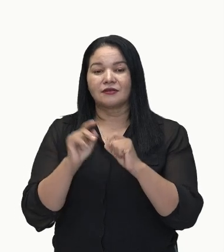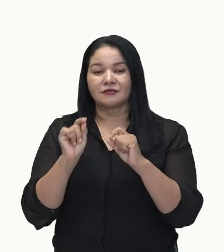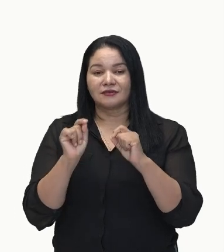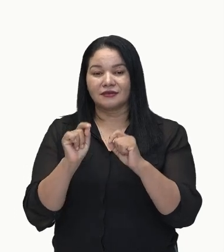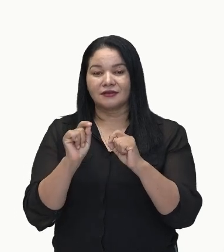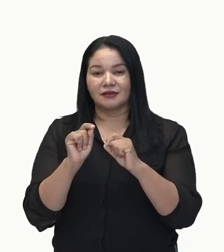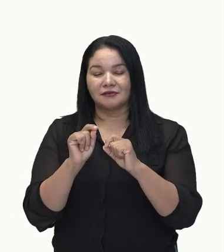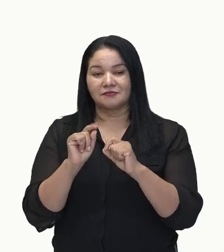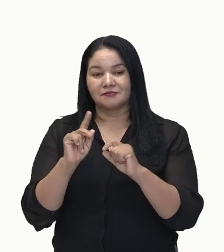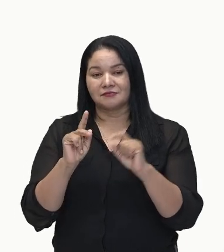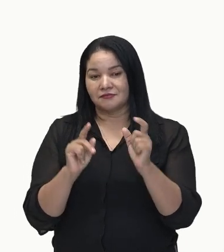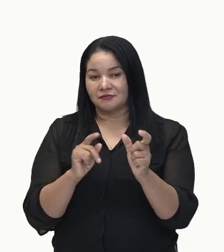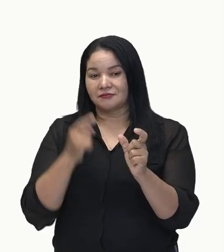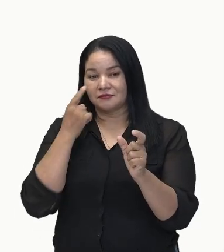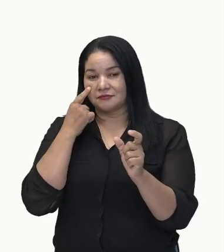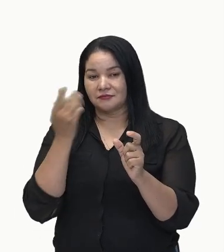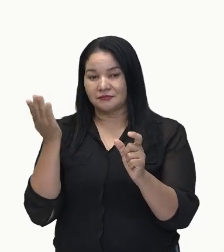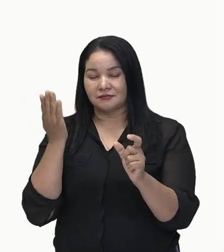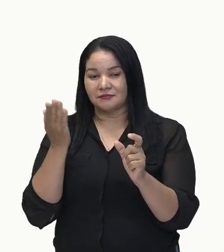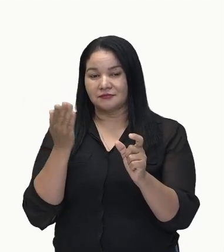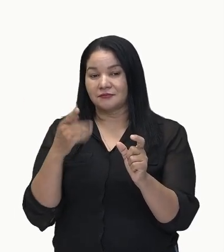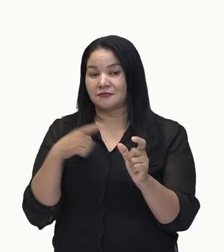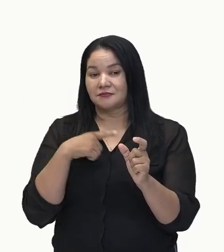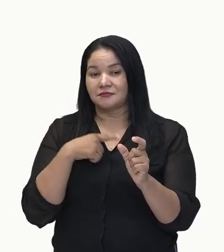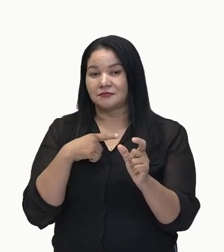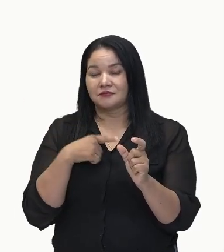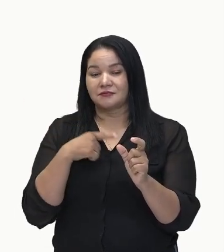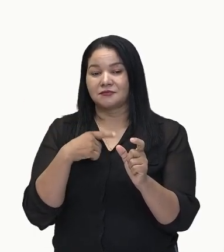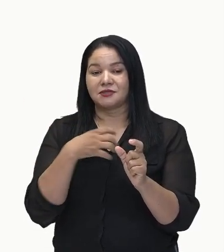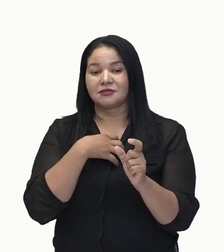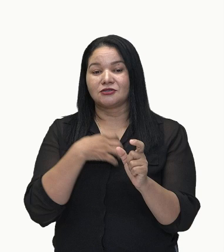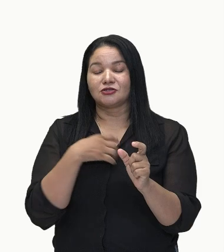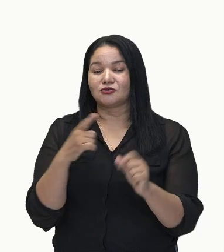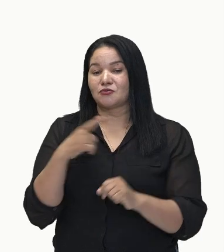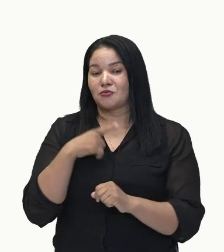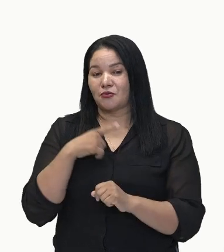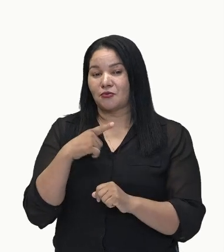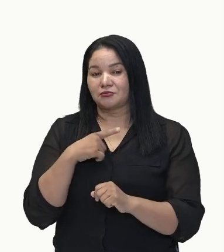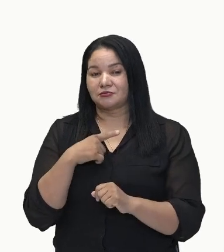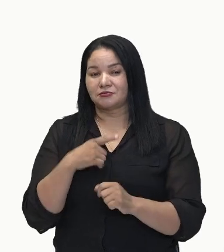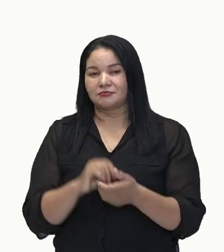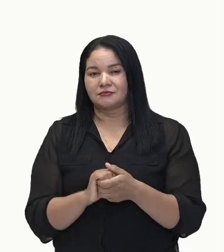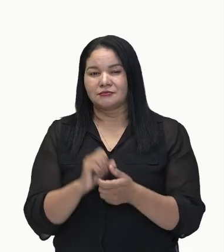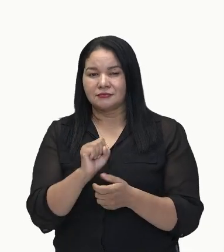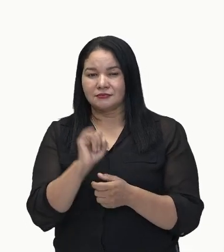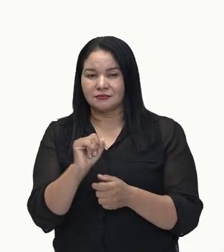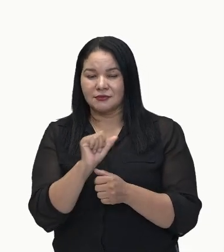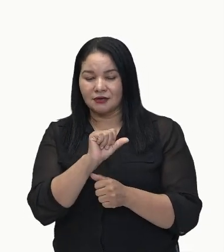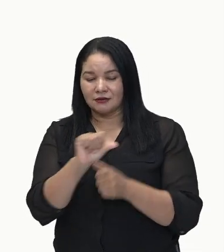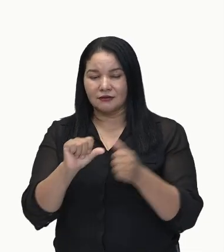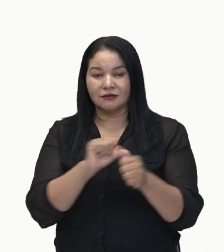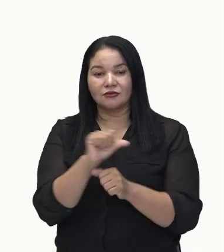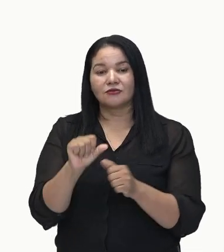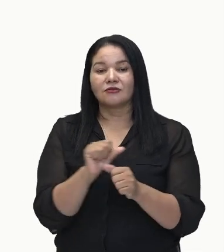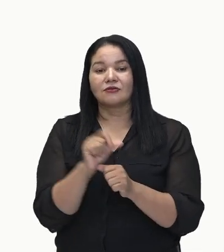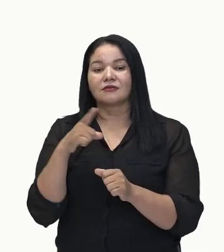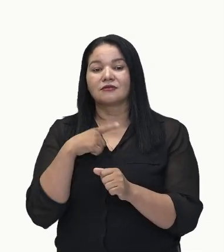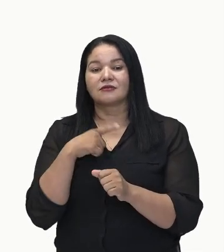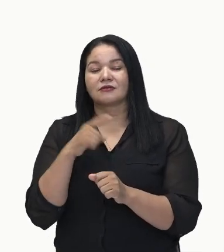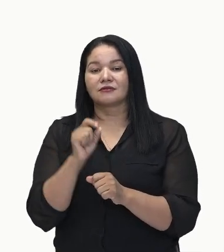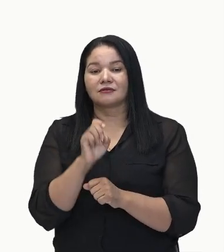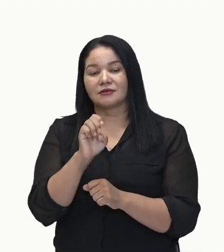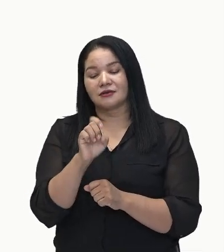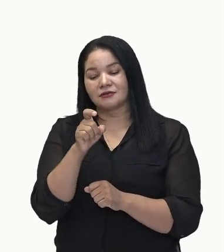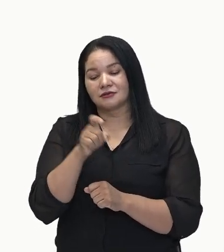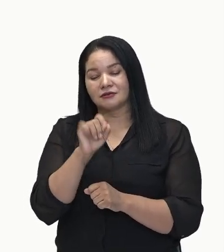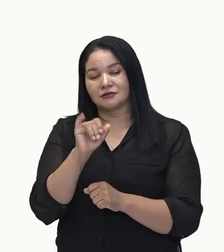haver, no sentido de existir. Se você trocar aí, ó, fica assim,